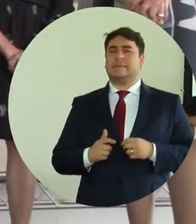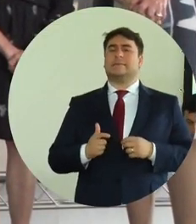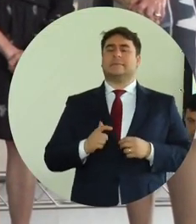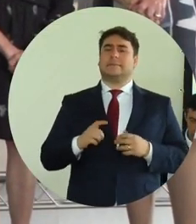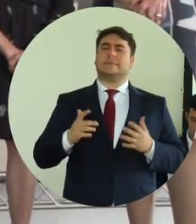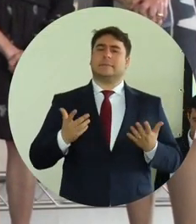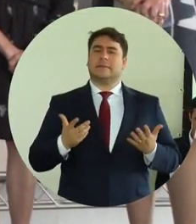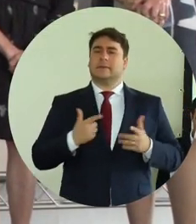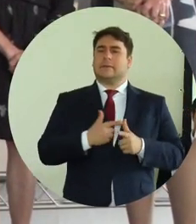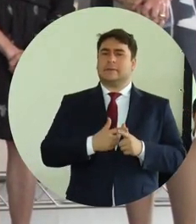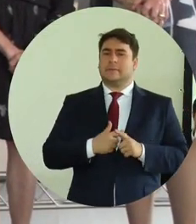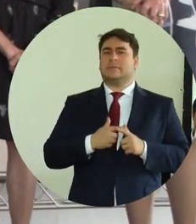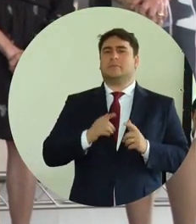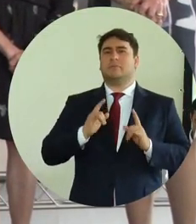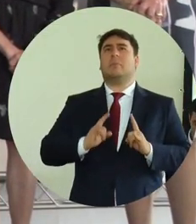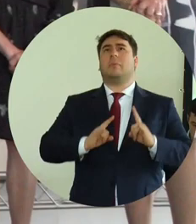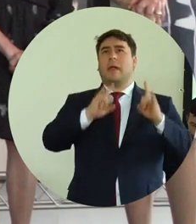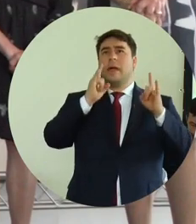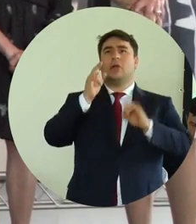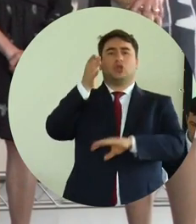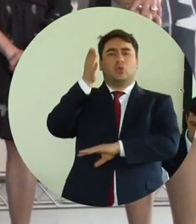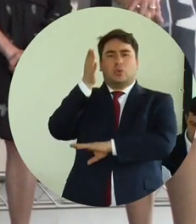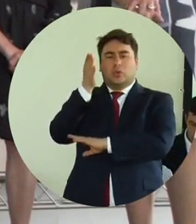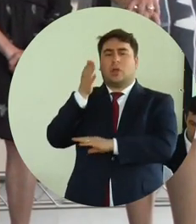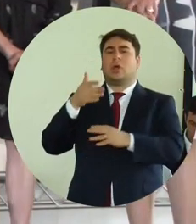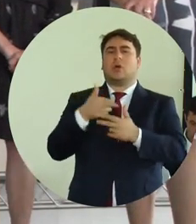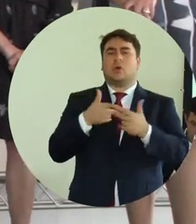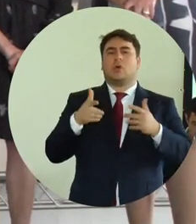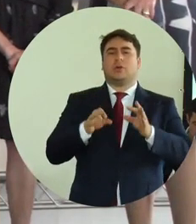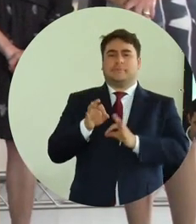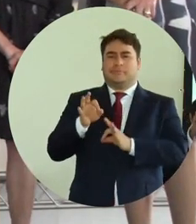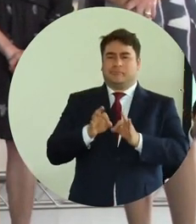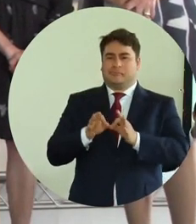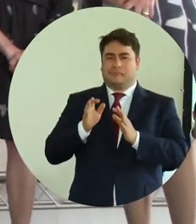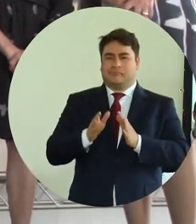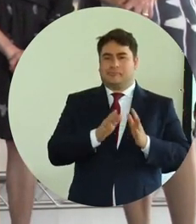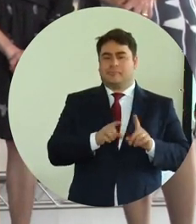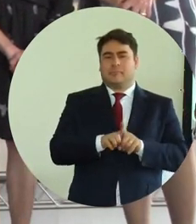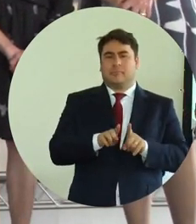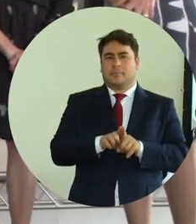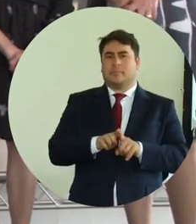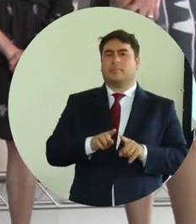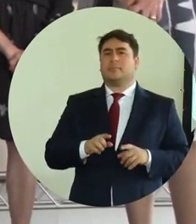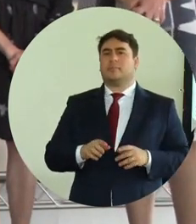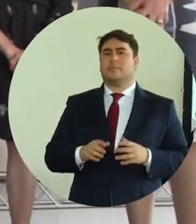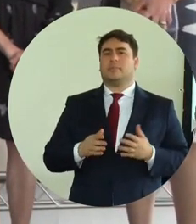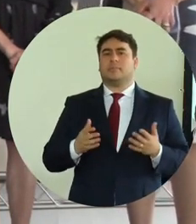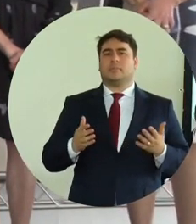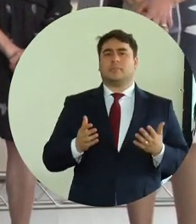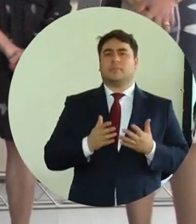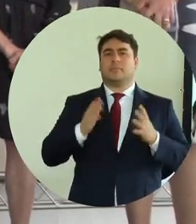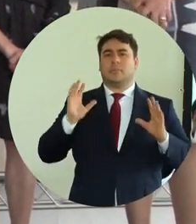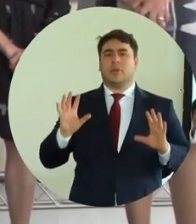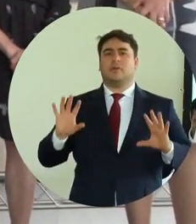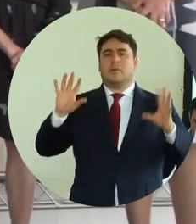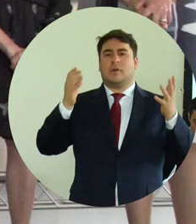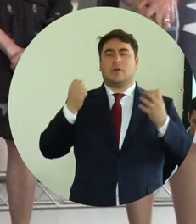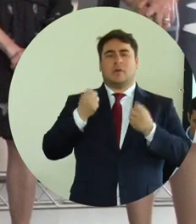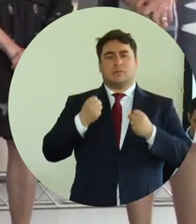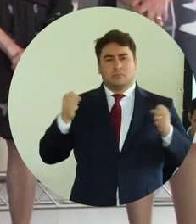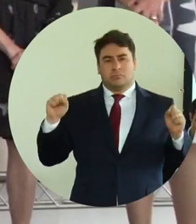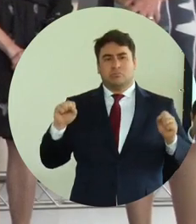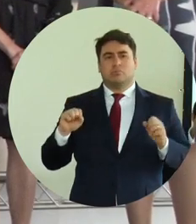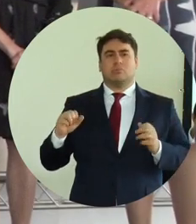de prédios que são comercializados, de grandes eventos, de